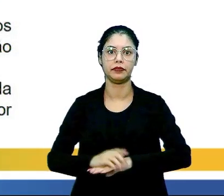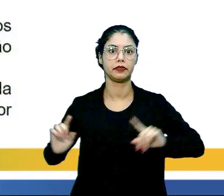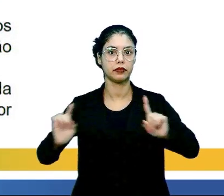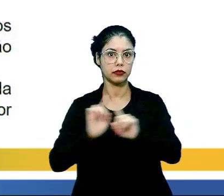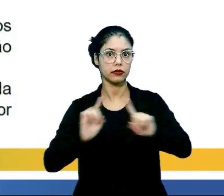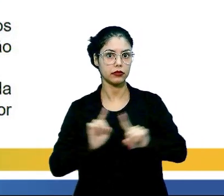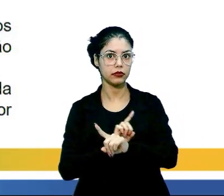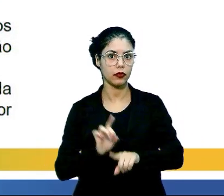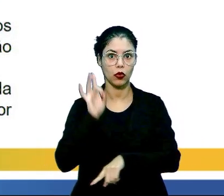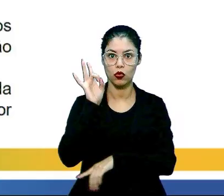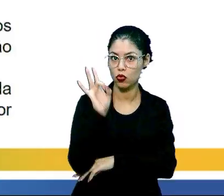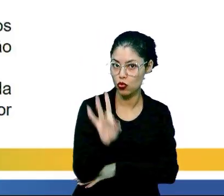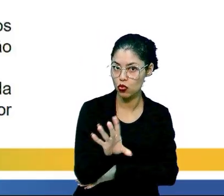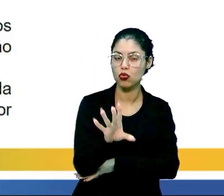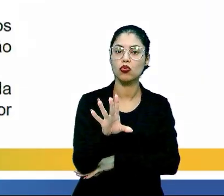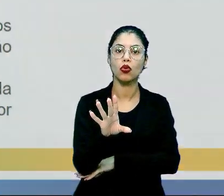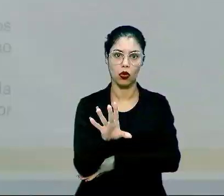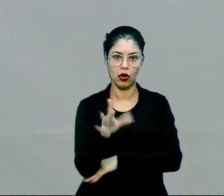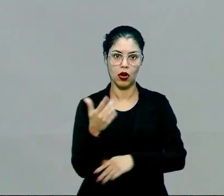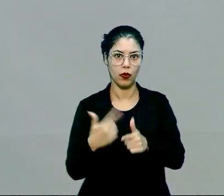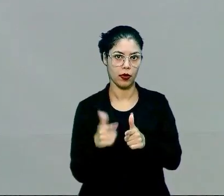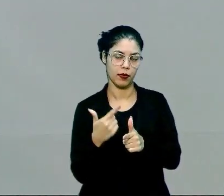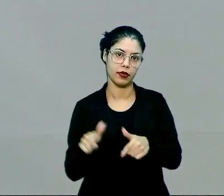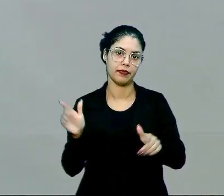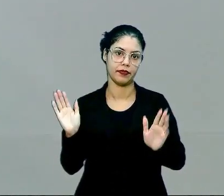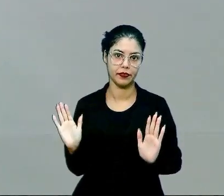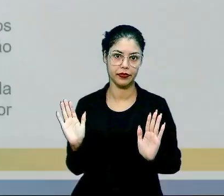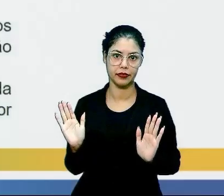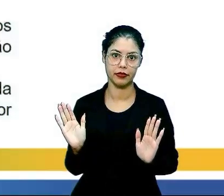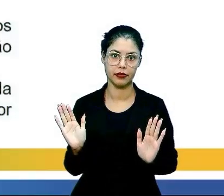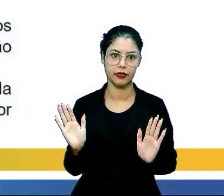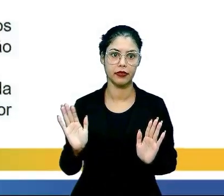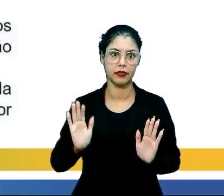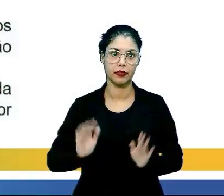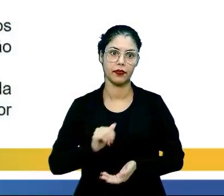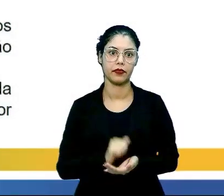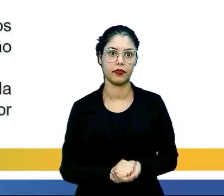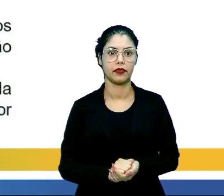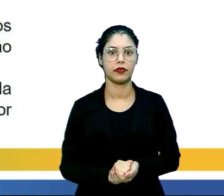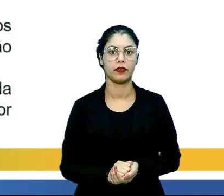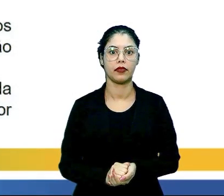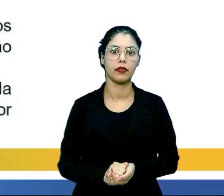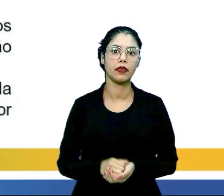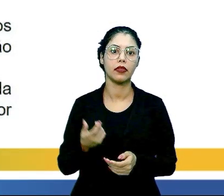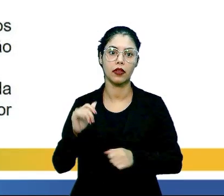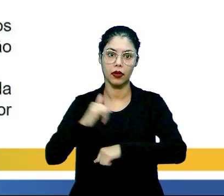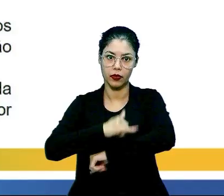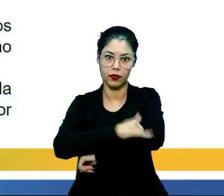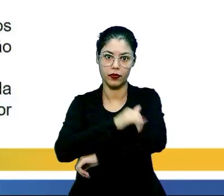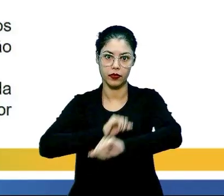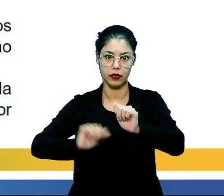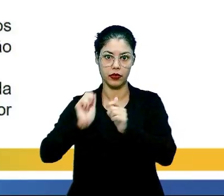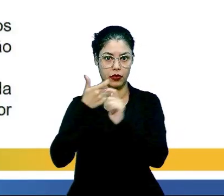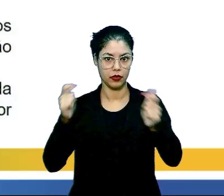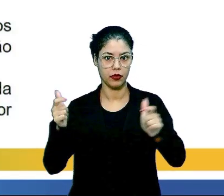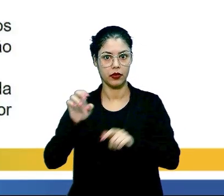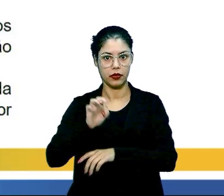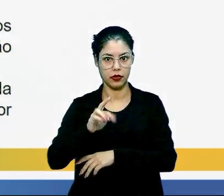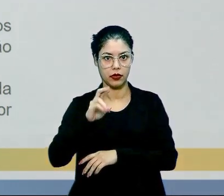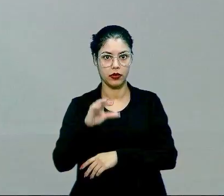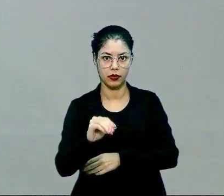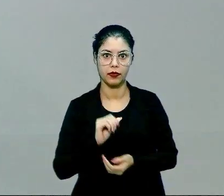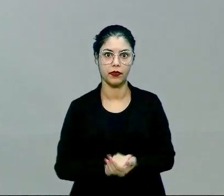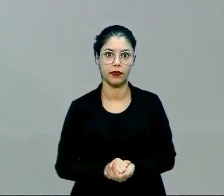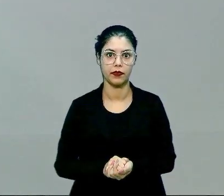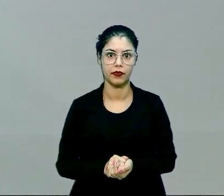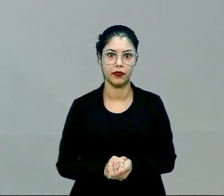A obesidade não é apenas um problema estético. Alternativa A obesidade se tornou um grande